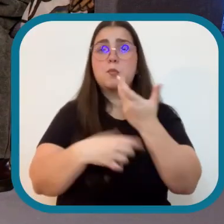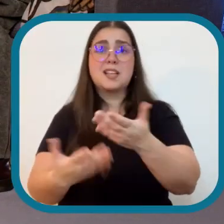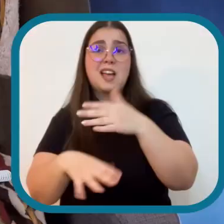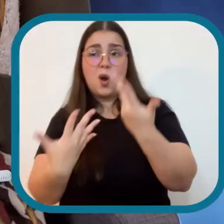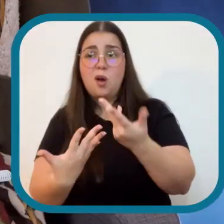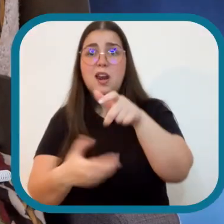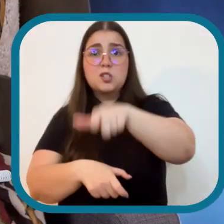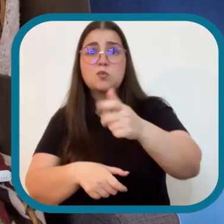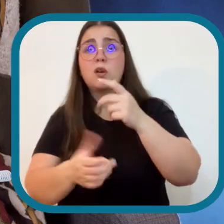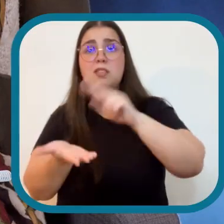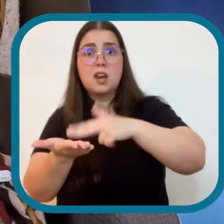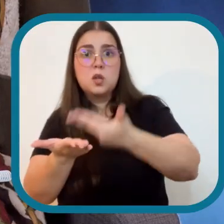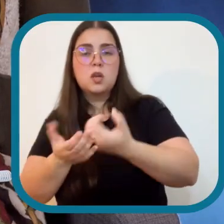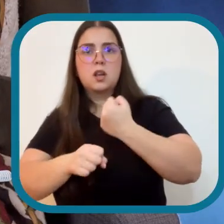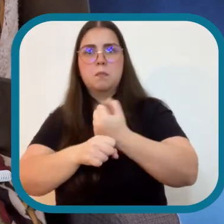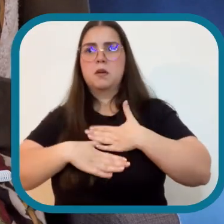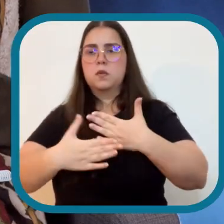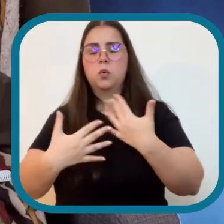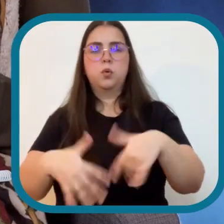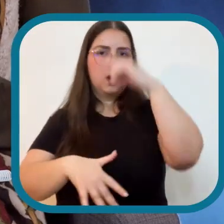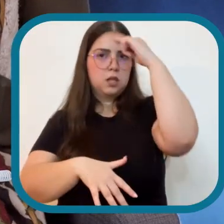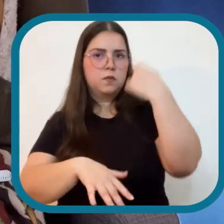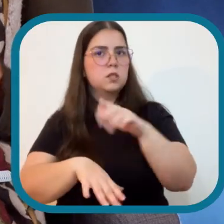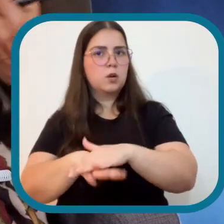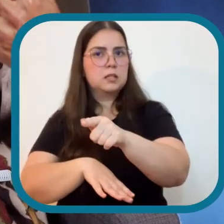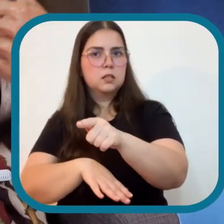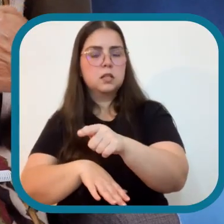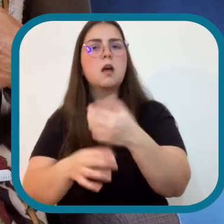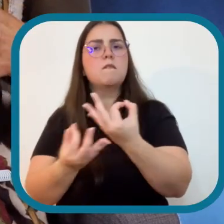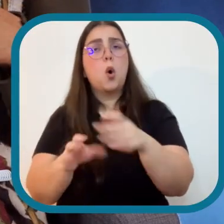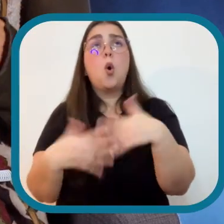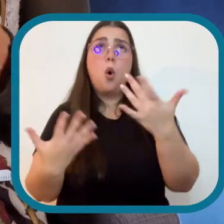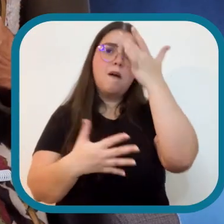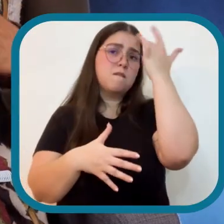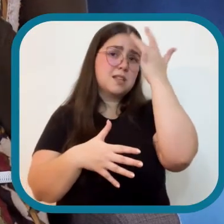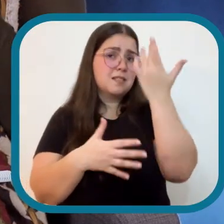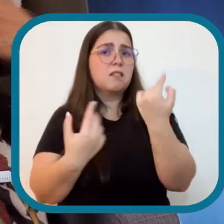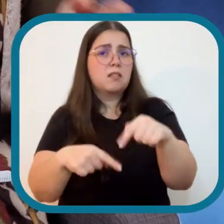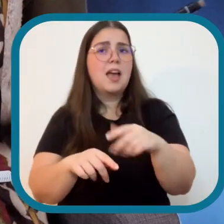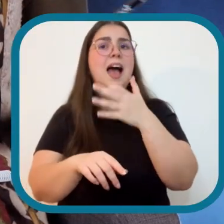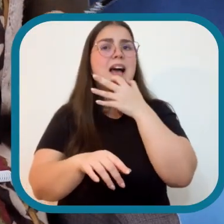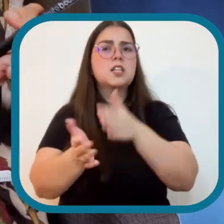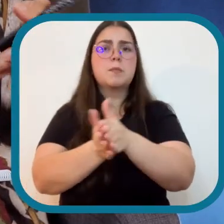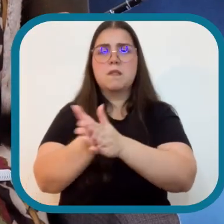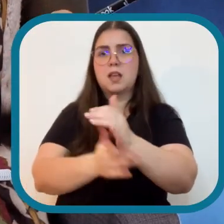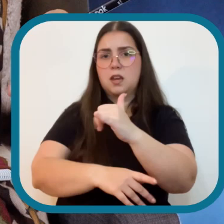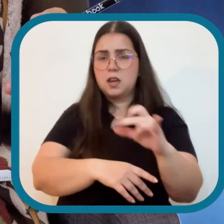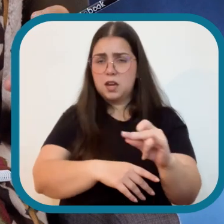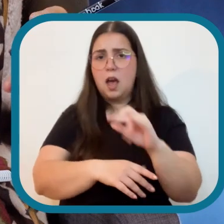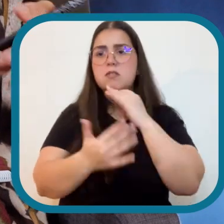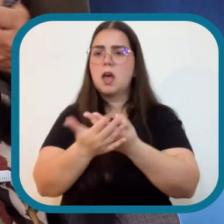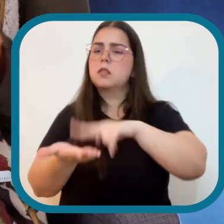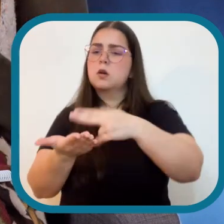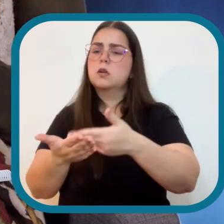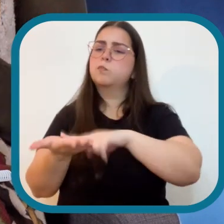neste momento está bastante difícil nesse sentido. Ou facilitada, se quisermos, se o tradutor puser a inteligência artificial a traduzir,